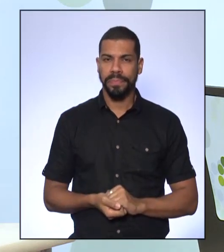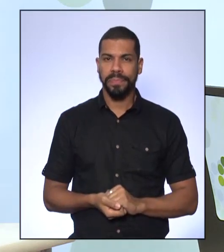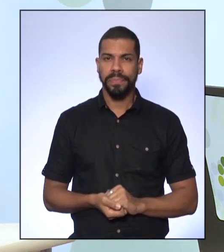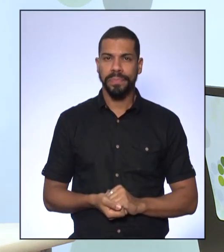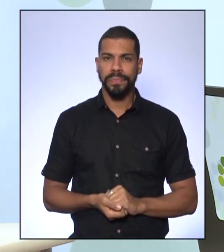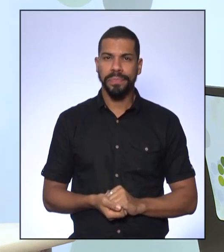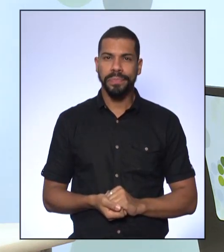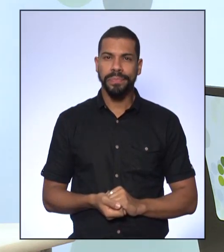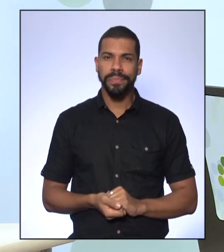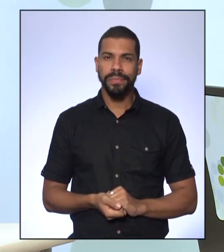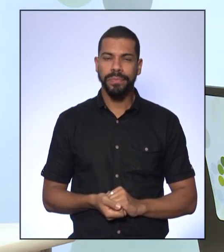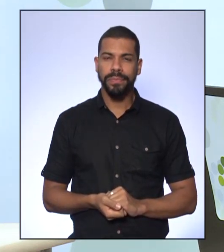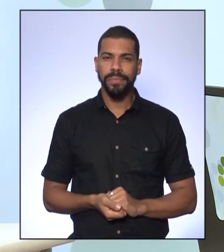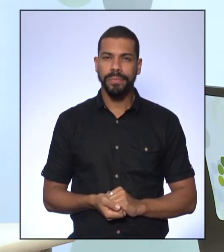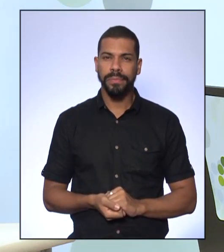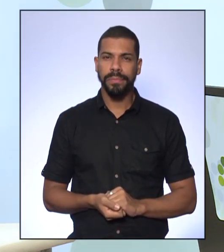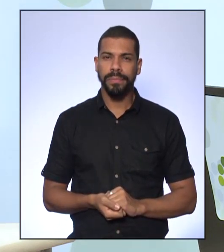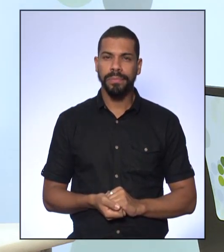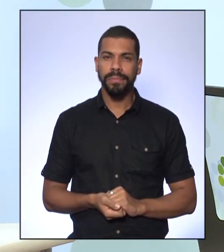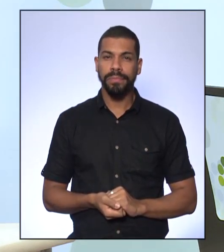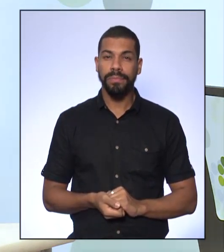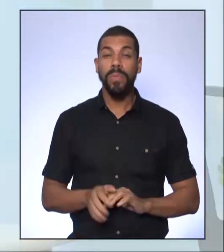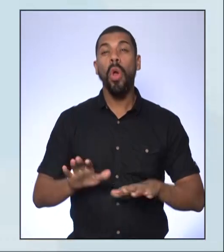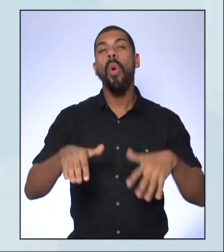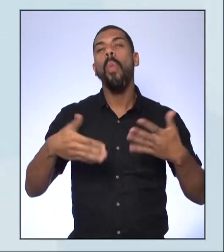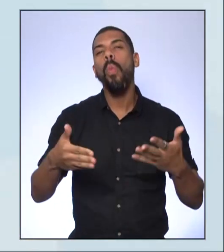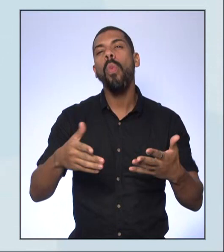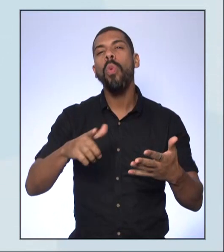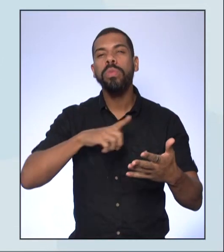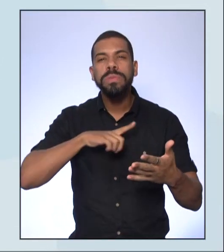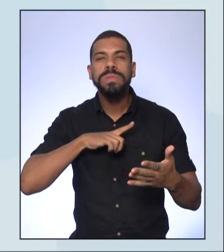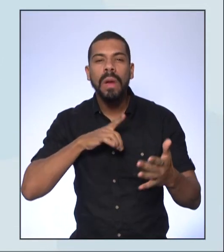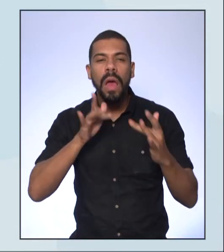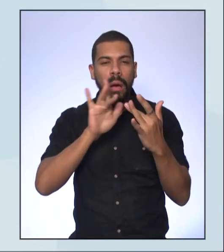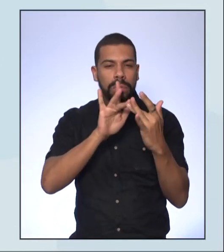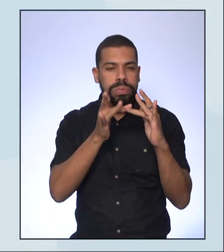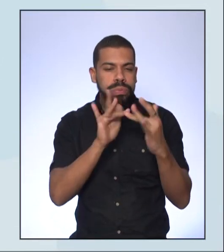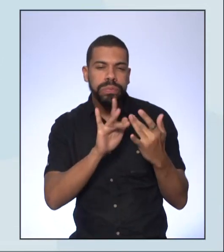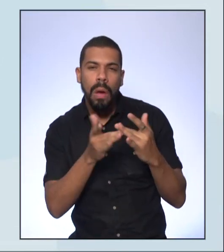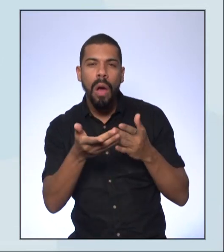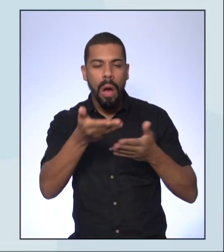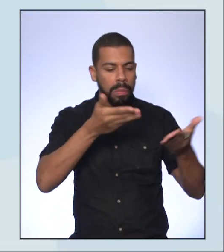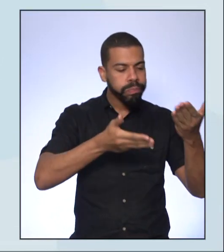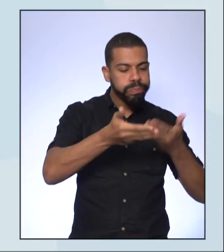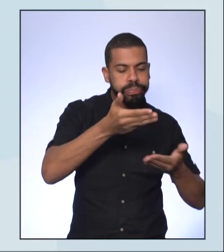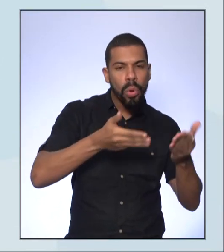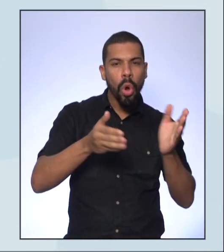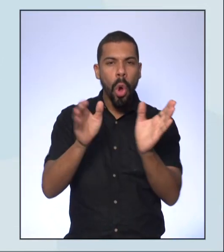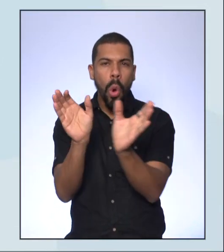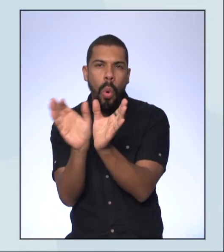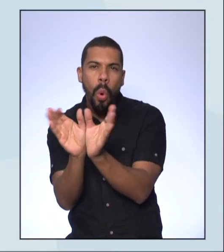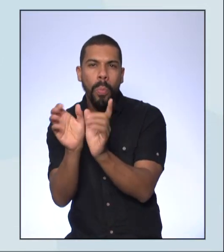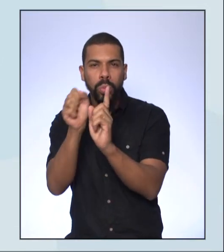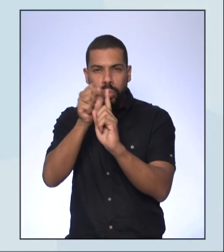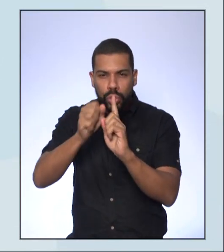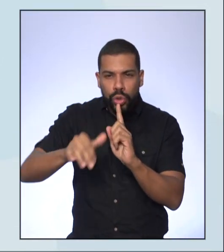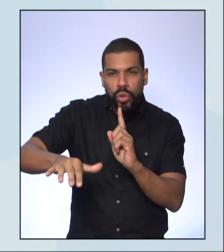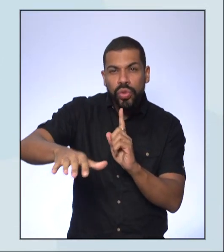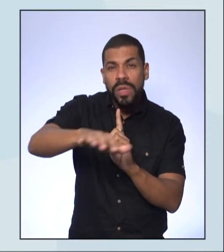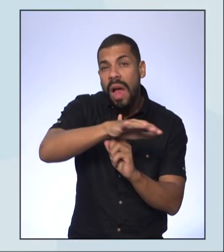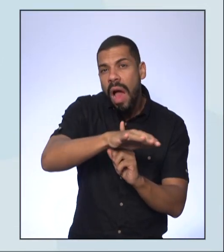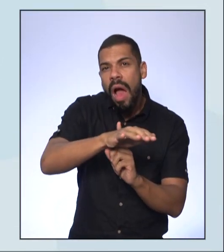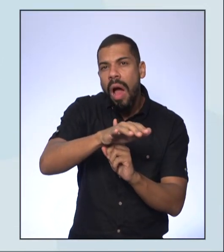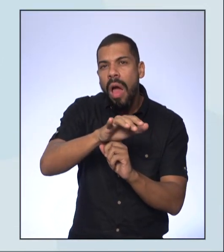Então, e quando existe, né, uma interação desse processo com grupos sociais localizados em